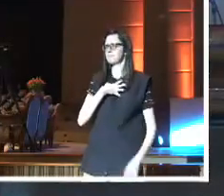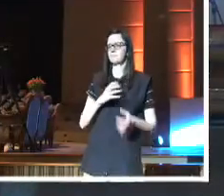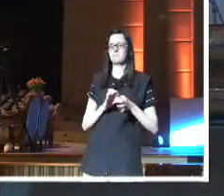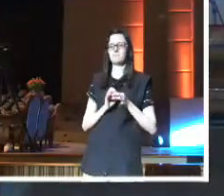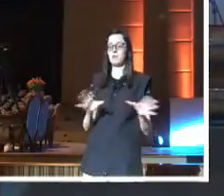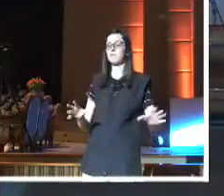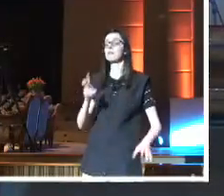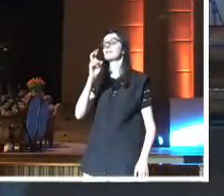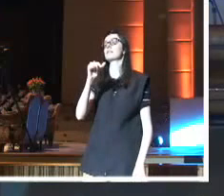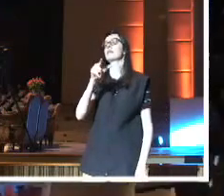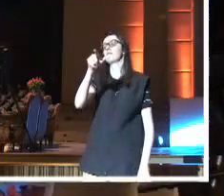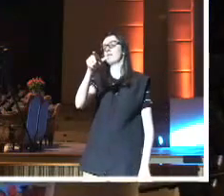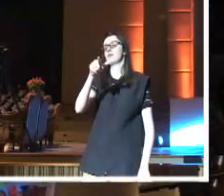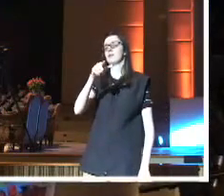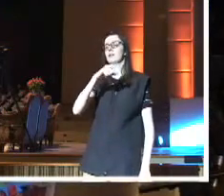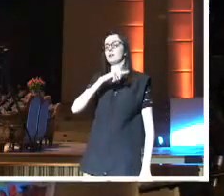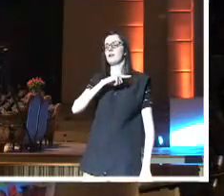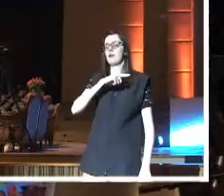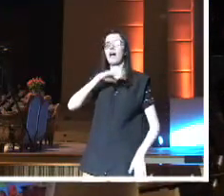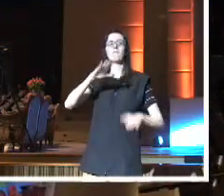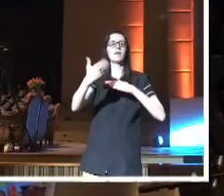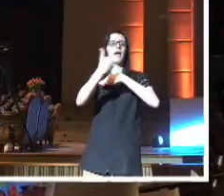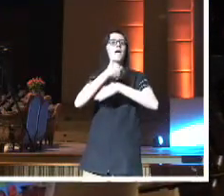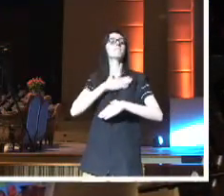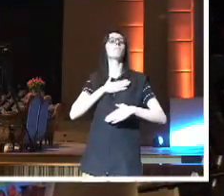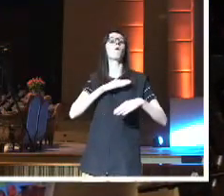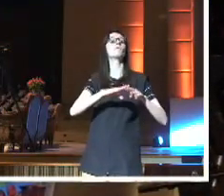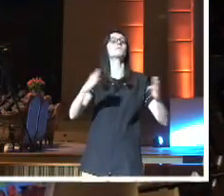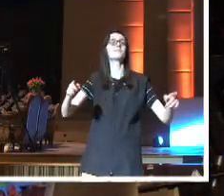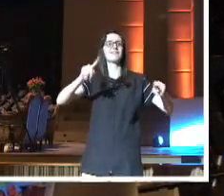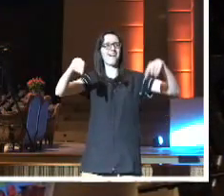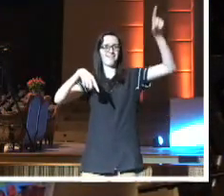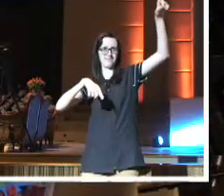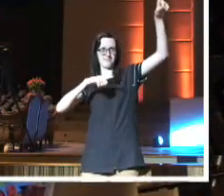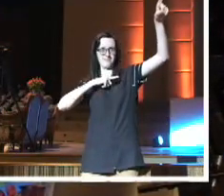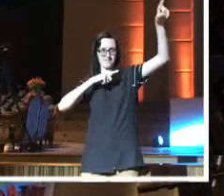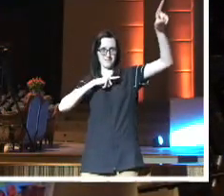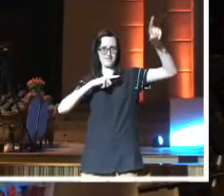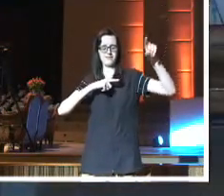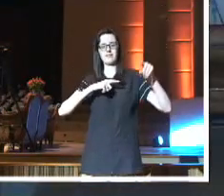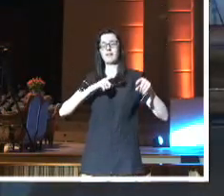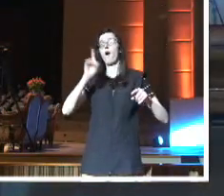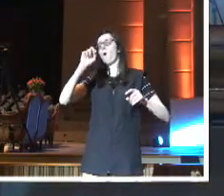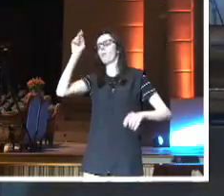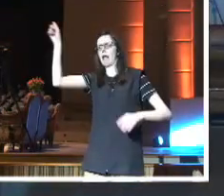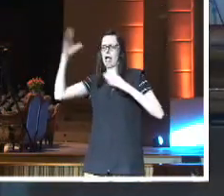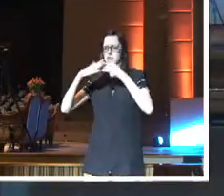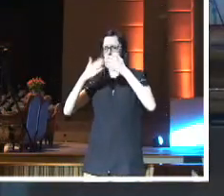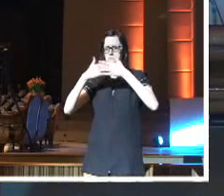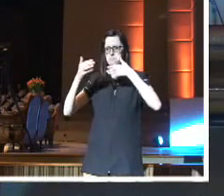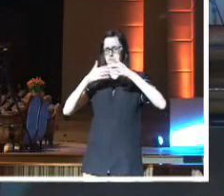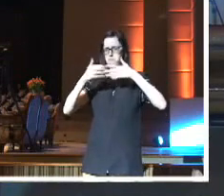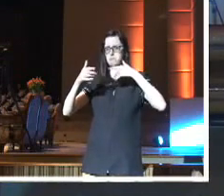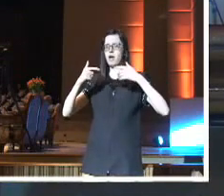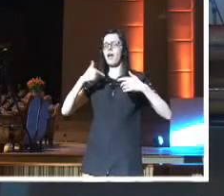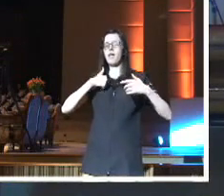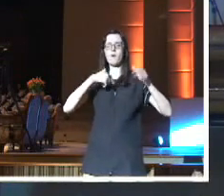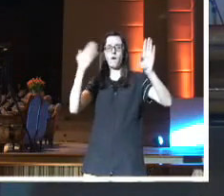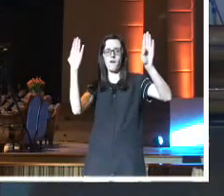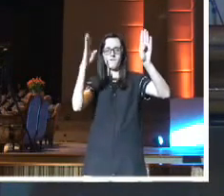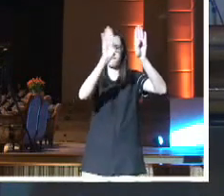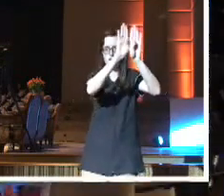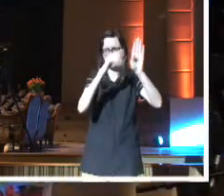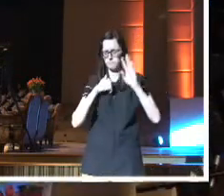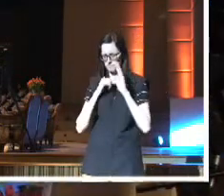acho que se você entrar às vezes no meu escritório, ou no meu escritório lá em casa, ou aqui, porque é o lugar que eu fecho a porta para